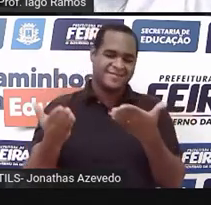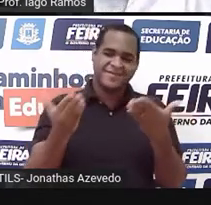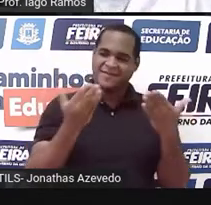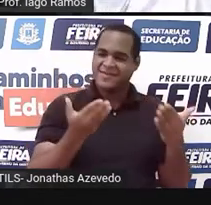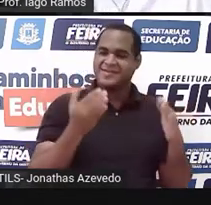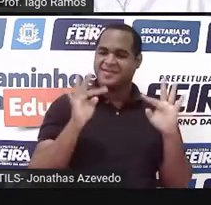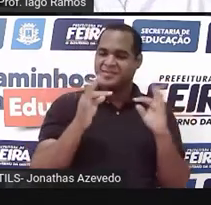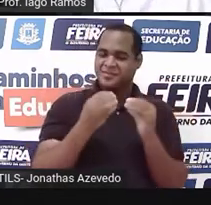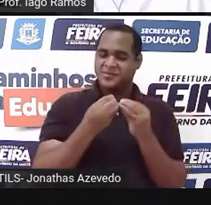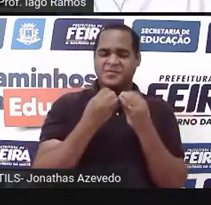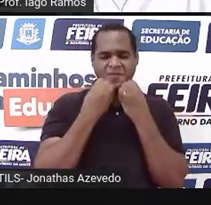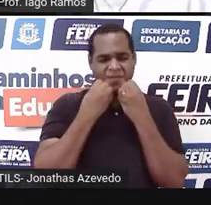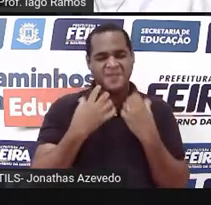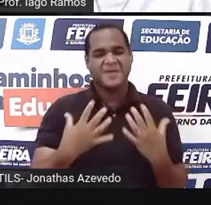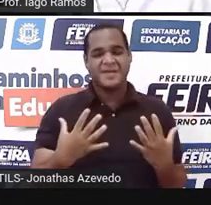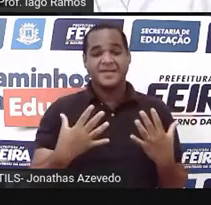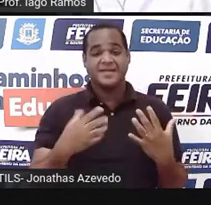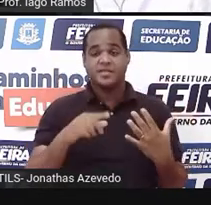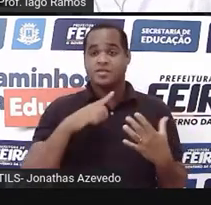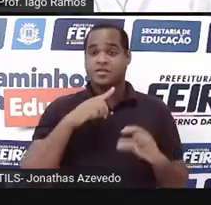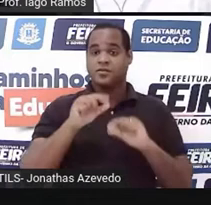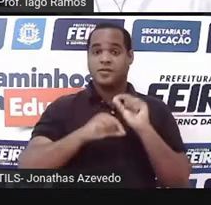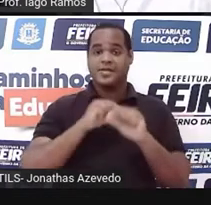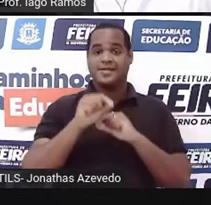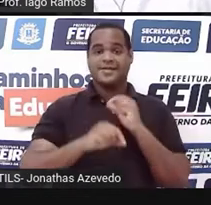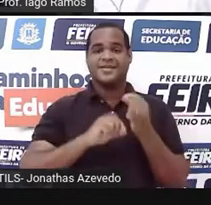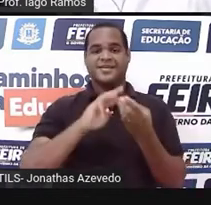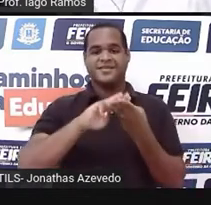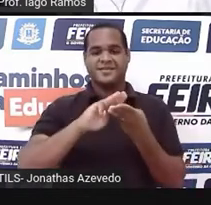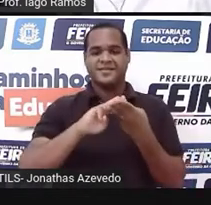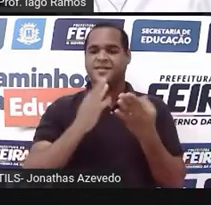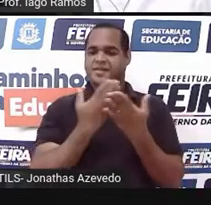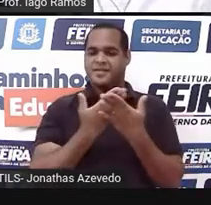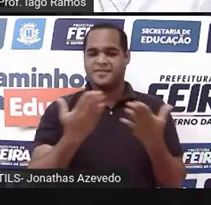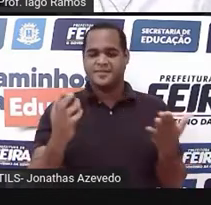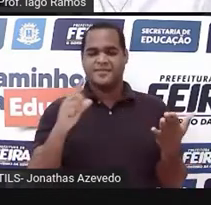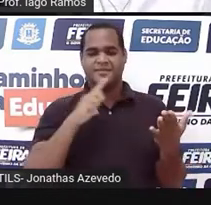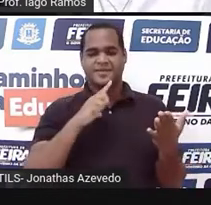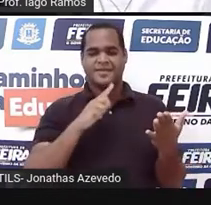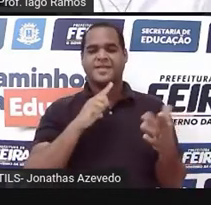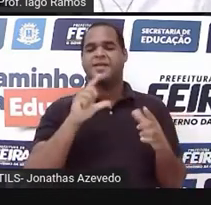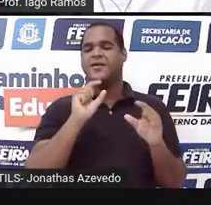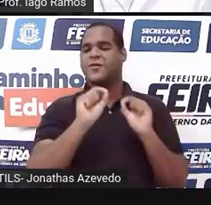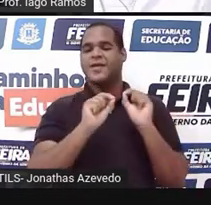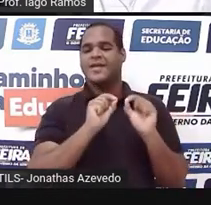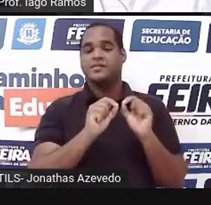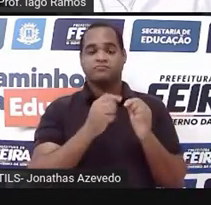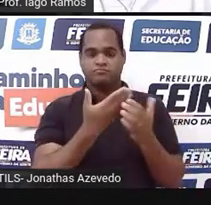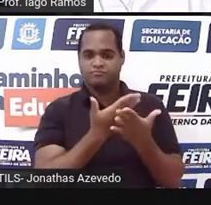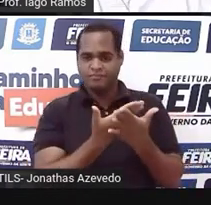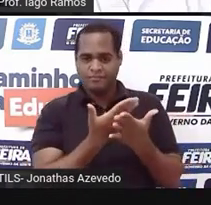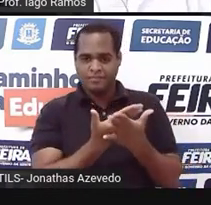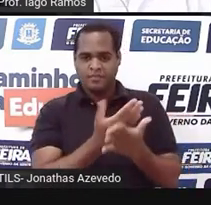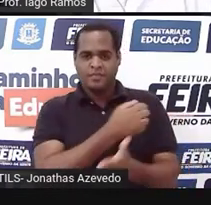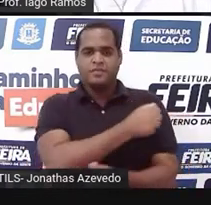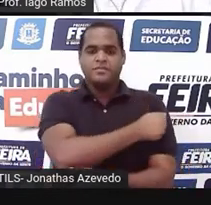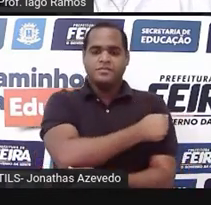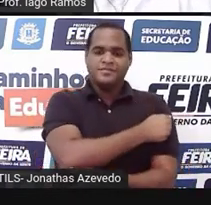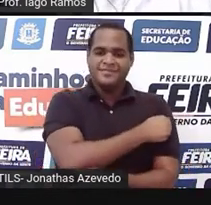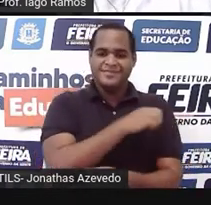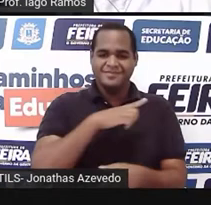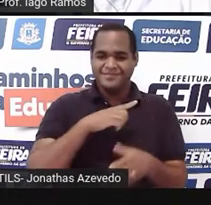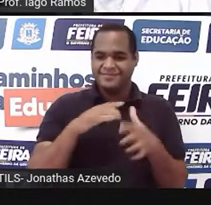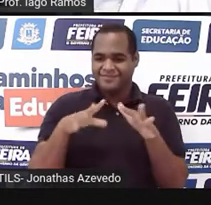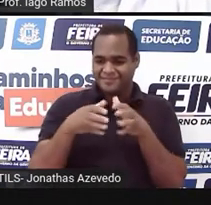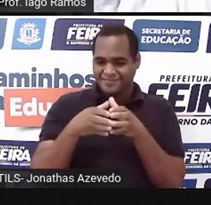bem-vindas aula de matemática para você que é estudante da nossa rede Municipal de Ensino das